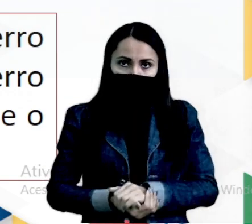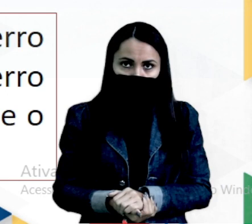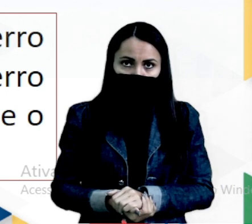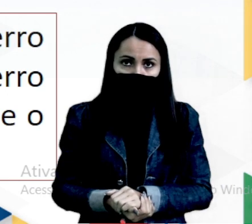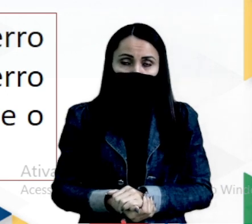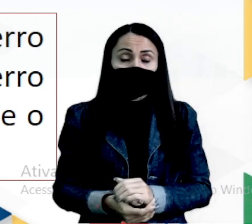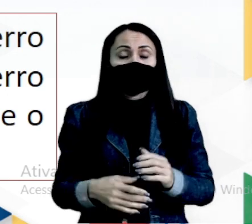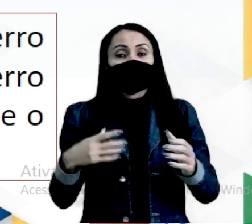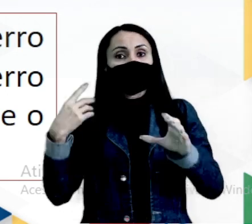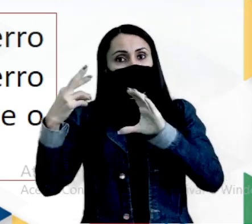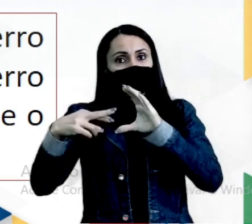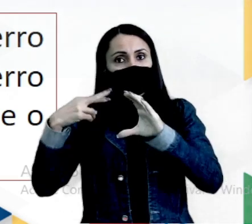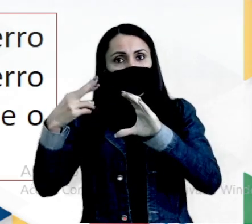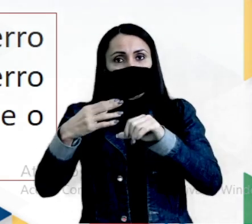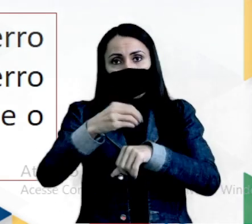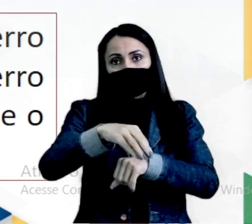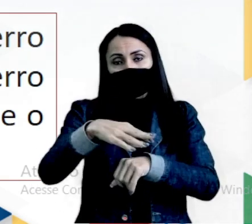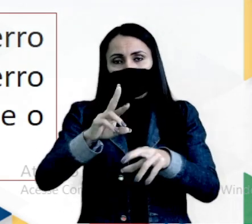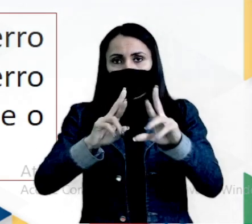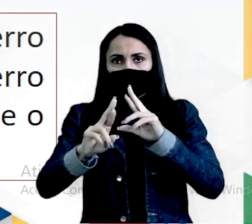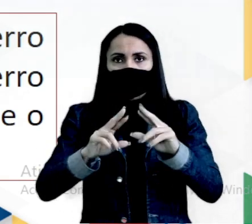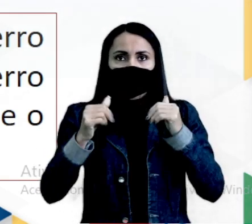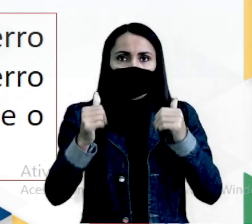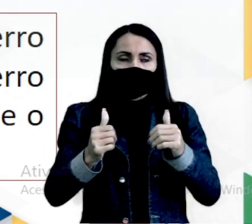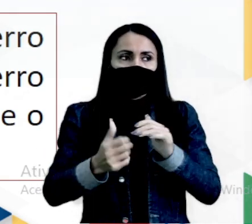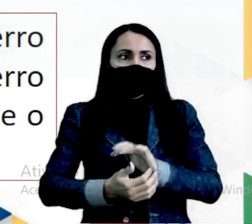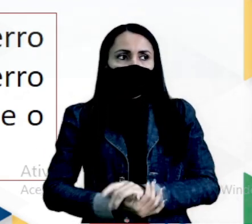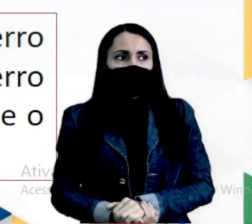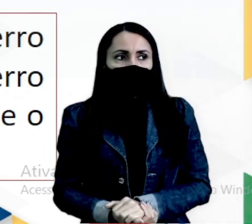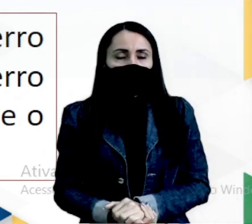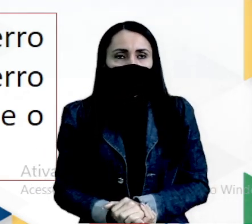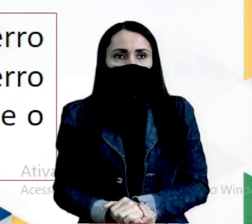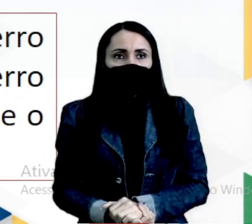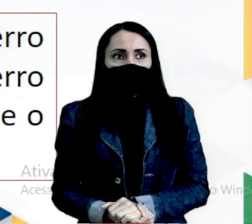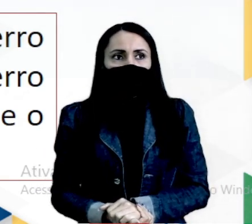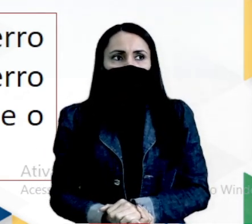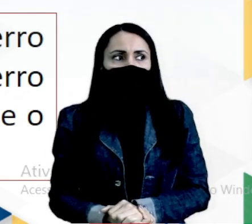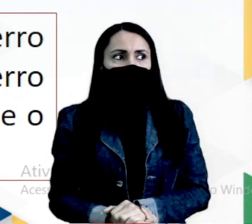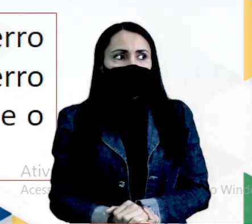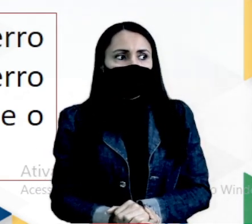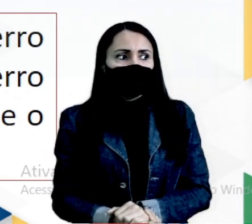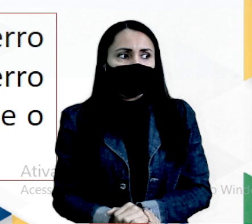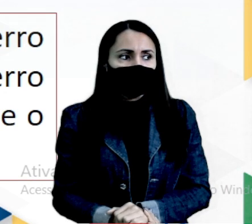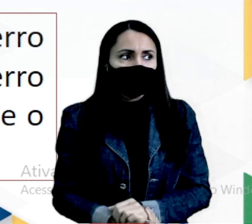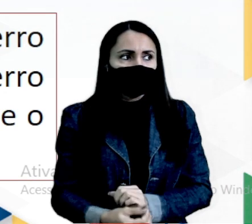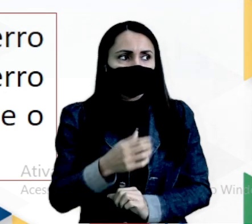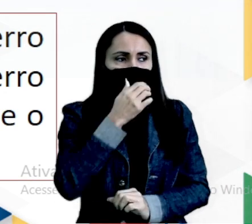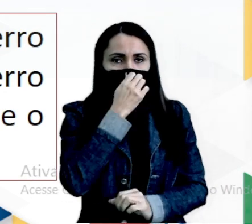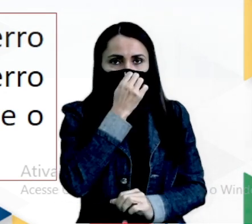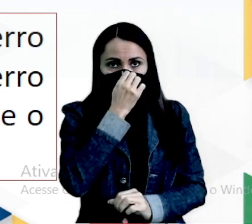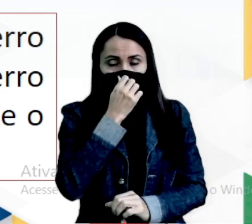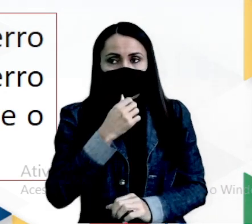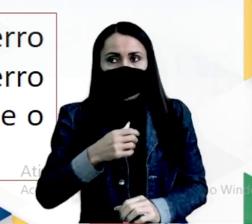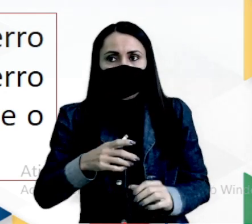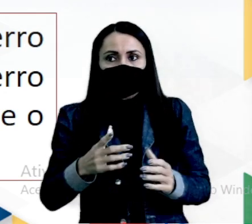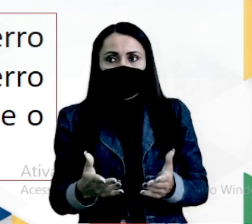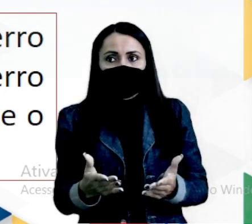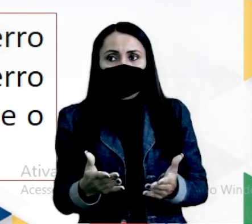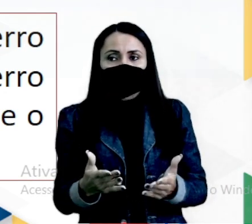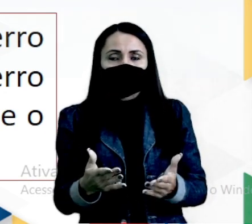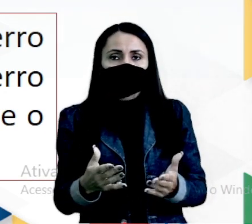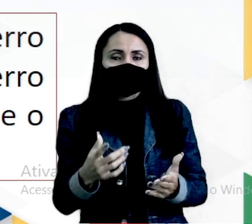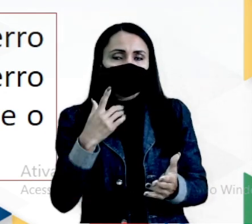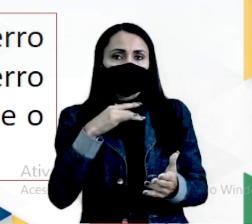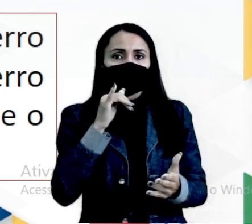aqui no Instagram, Robertão na transmissão, tudo junto, tá bom? Então se liga, pode ser erro de medição, eu estar,